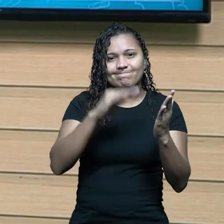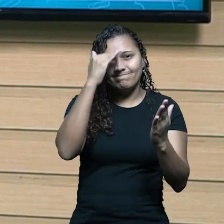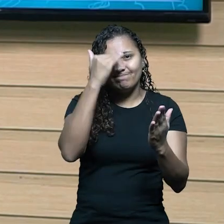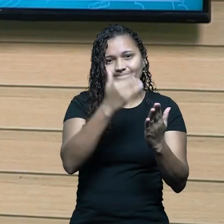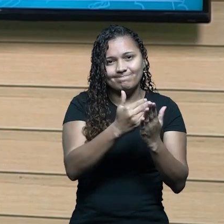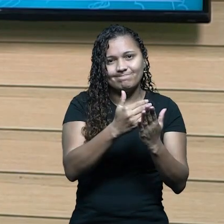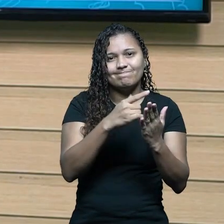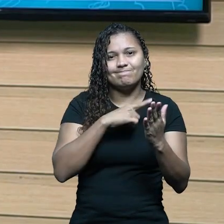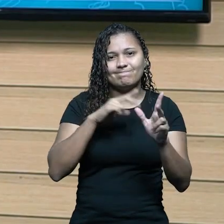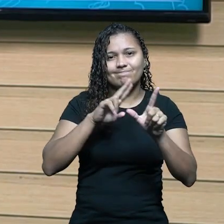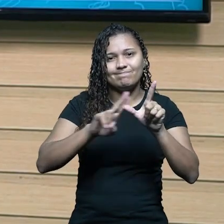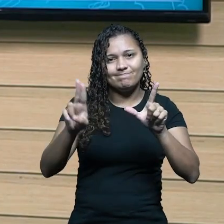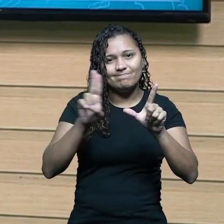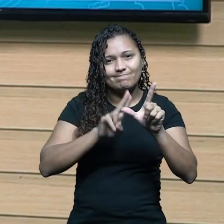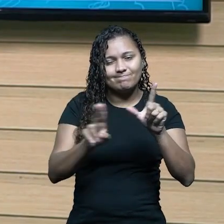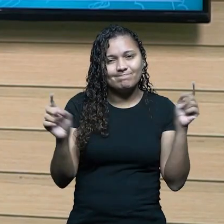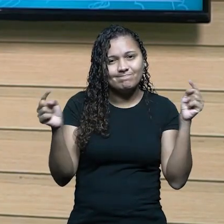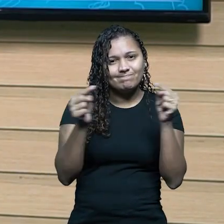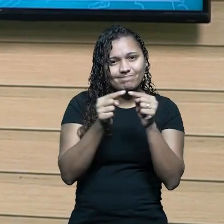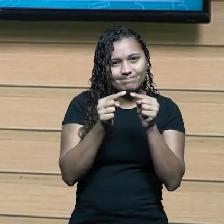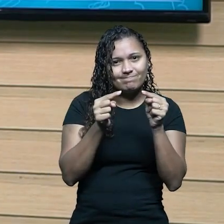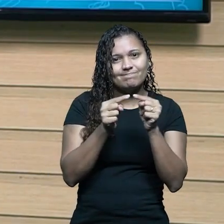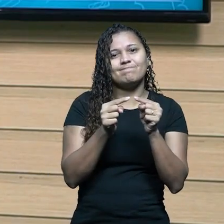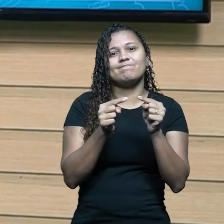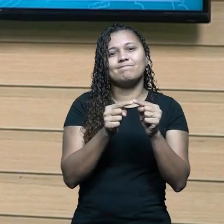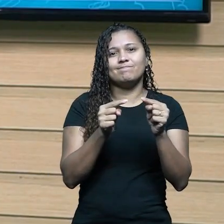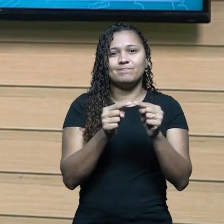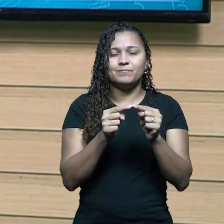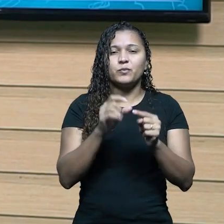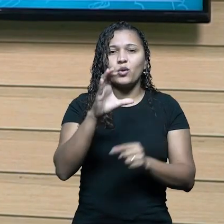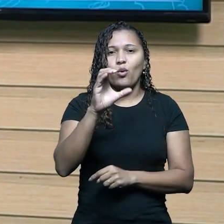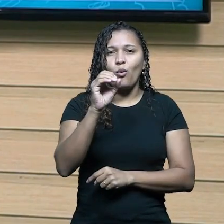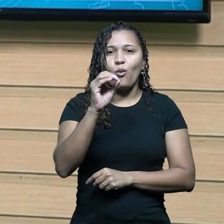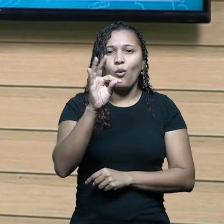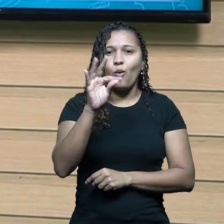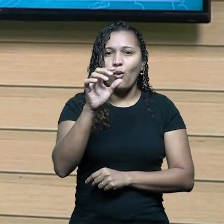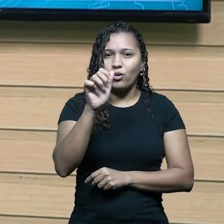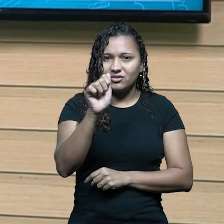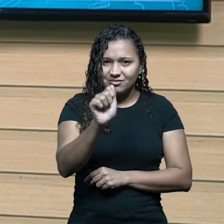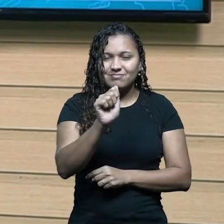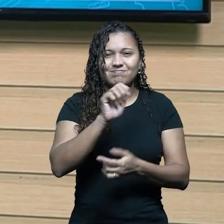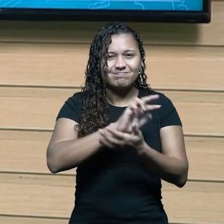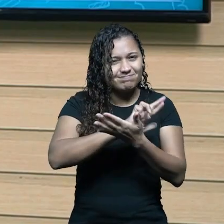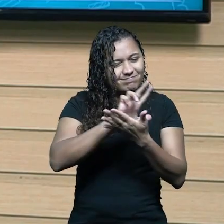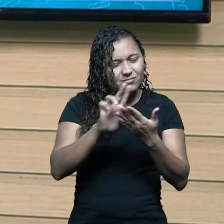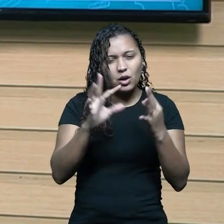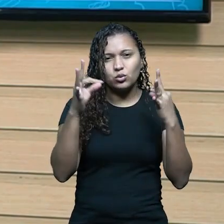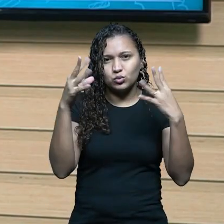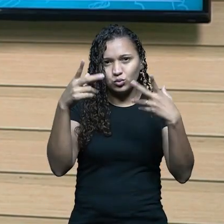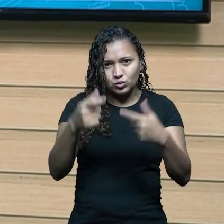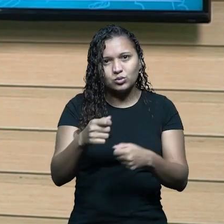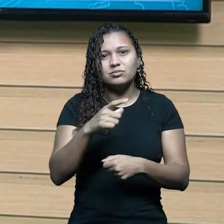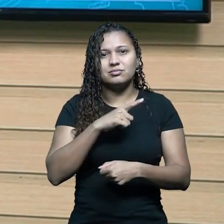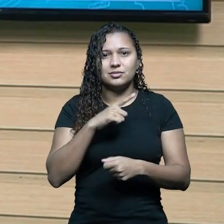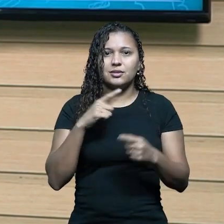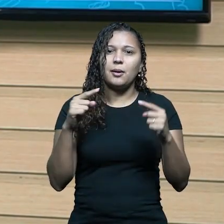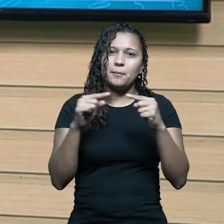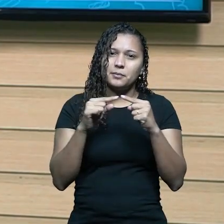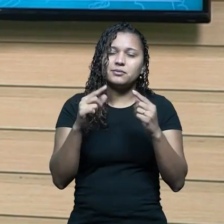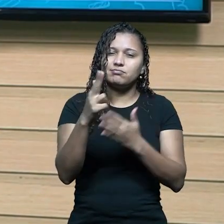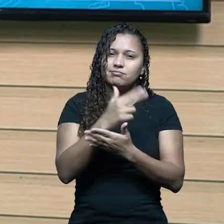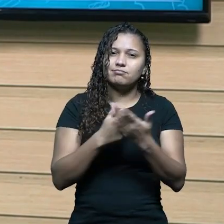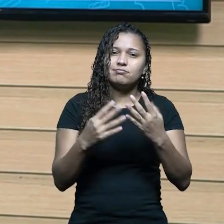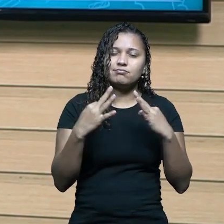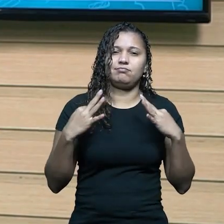as legendas, forma de cotagem, então tudo isso será colocado dentro do desenho técnico também